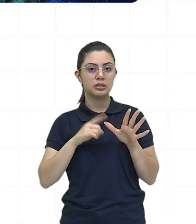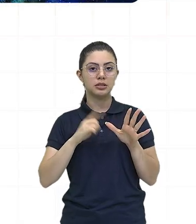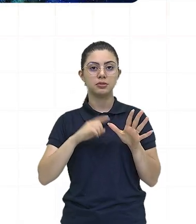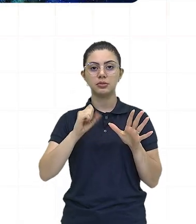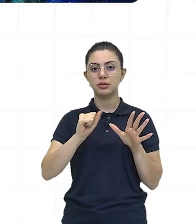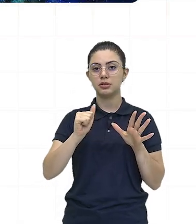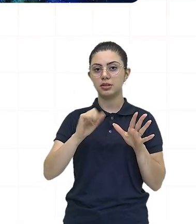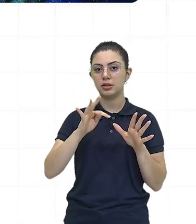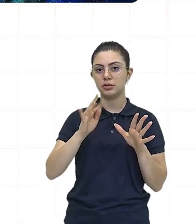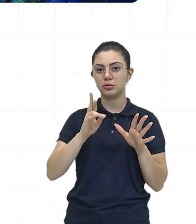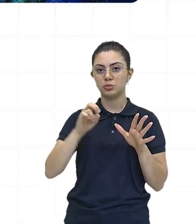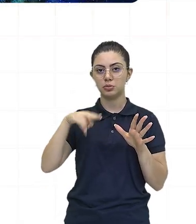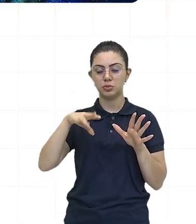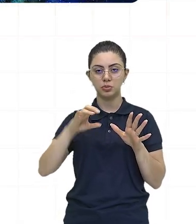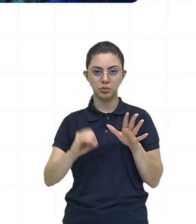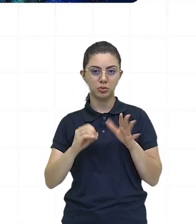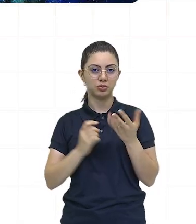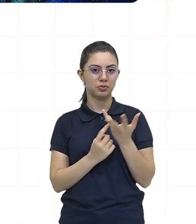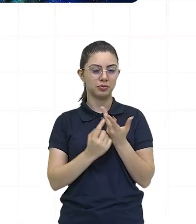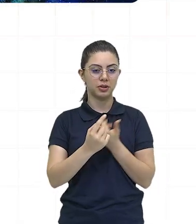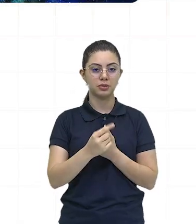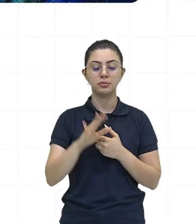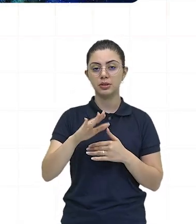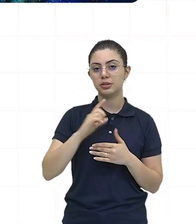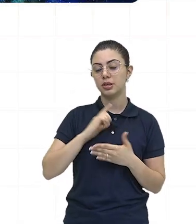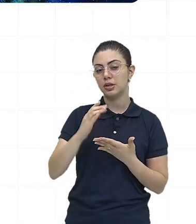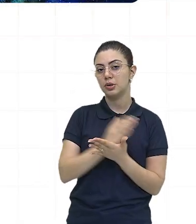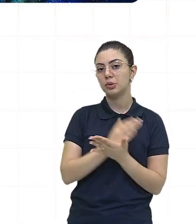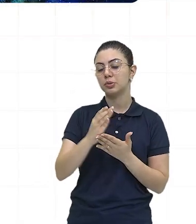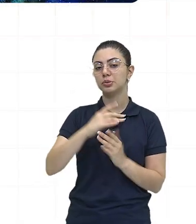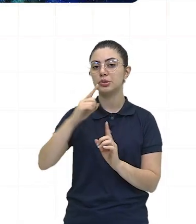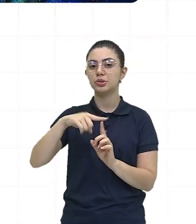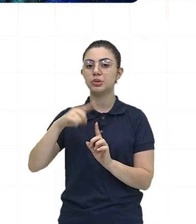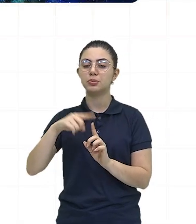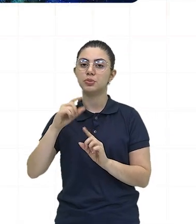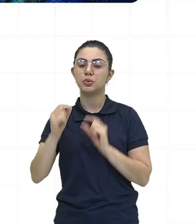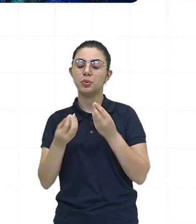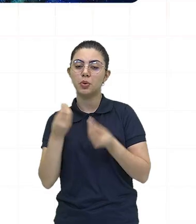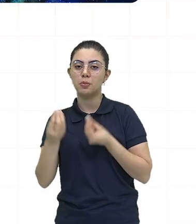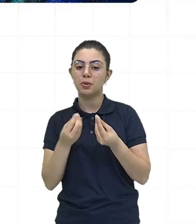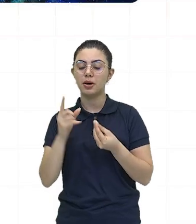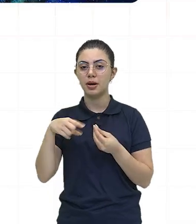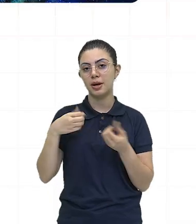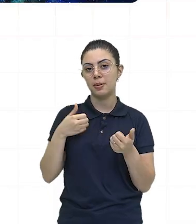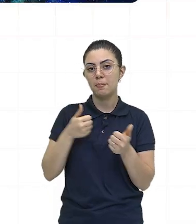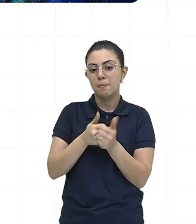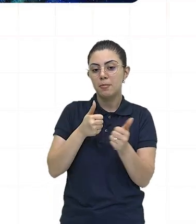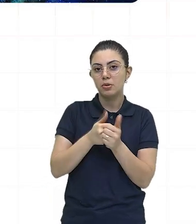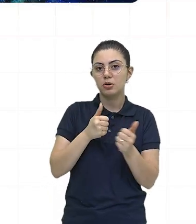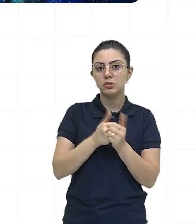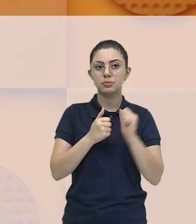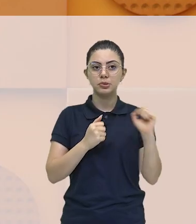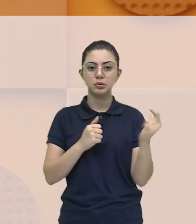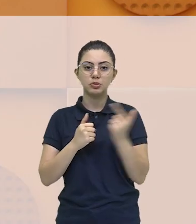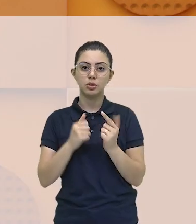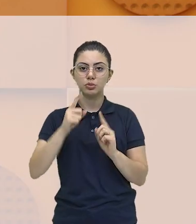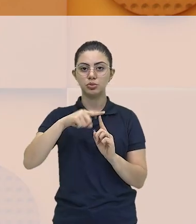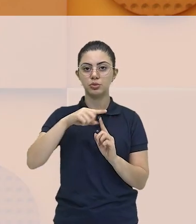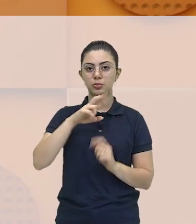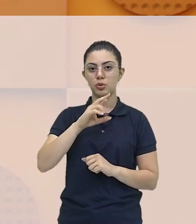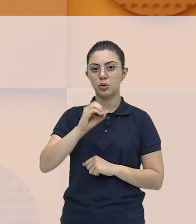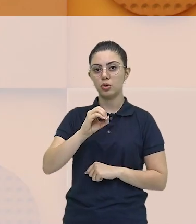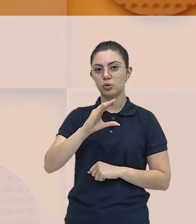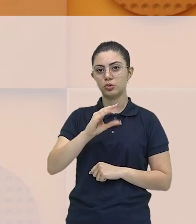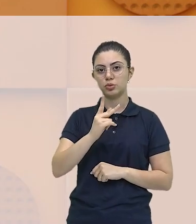planetas que são classificados como planetas rochosos, que é aqueles que estão mais próximos do Sol, e nós temos